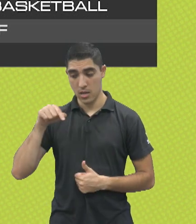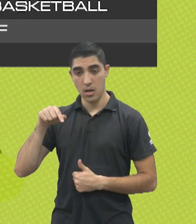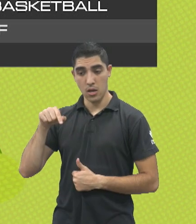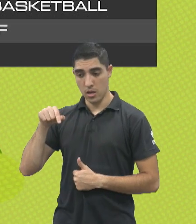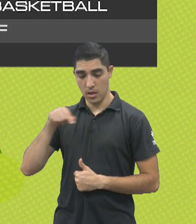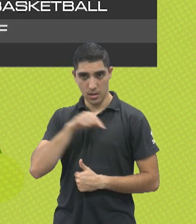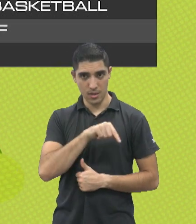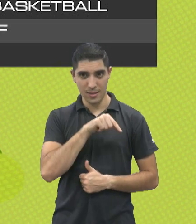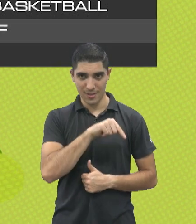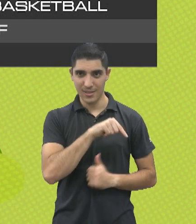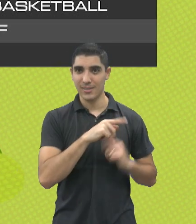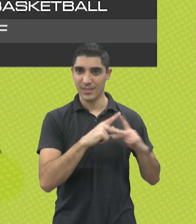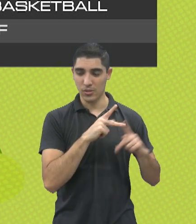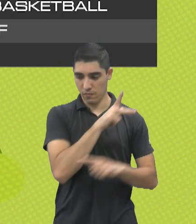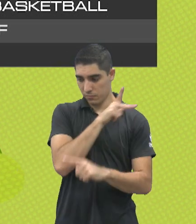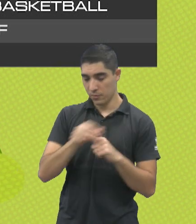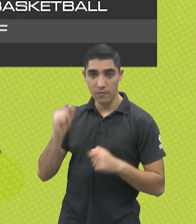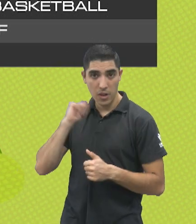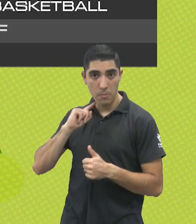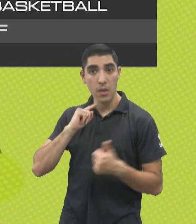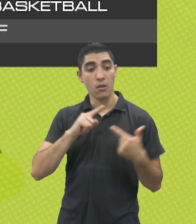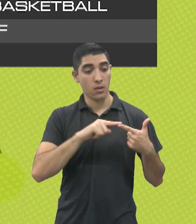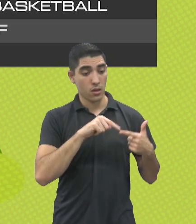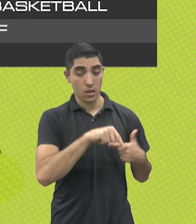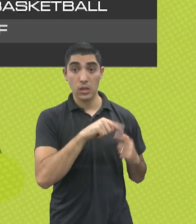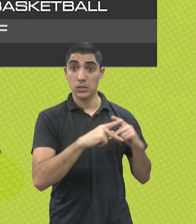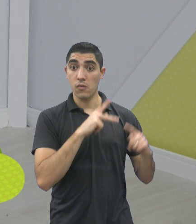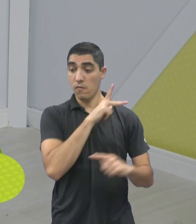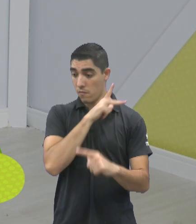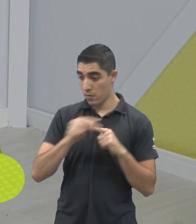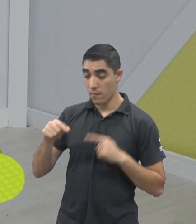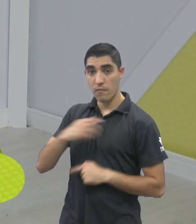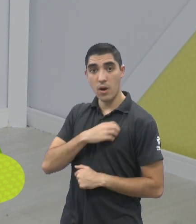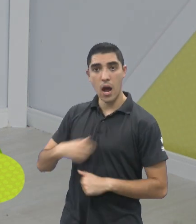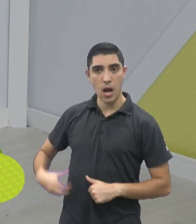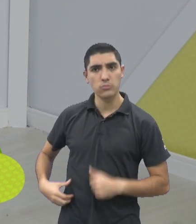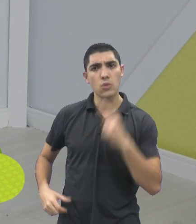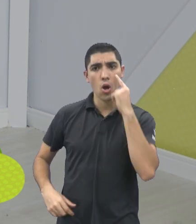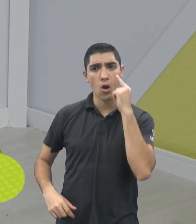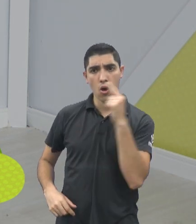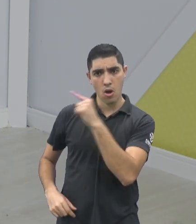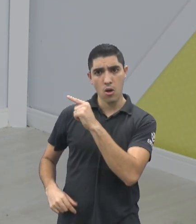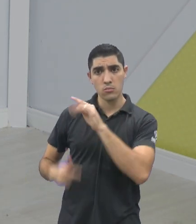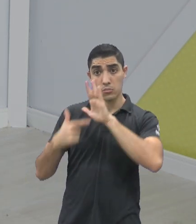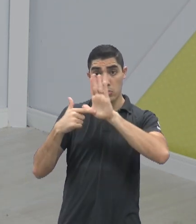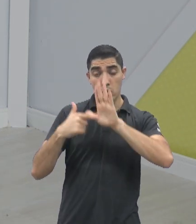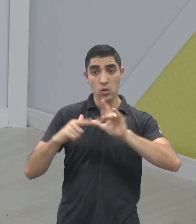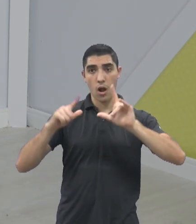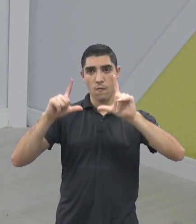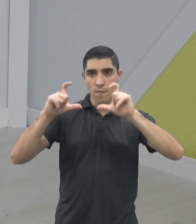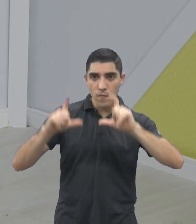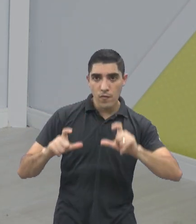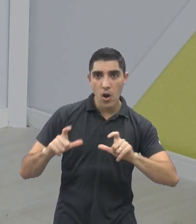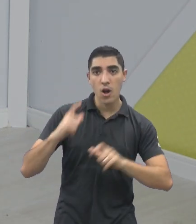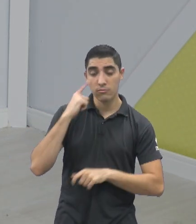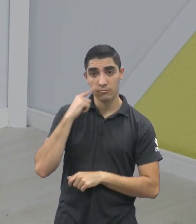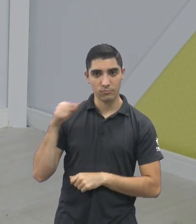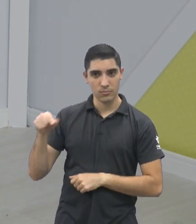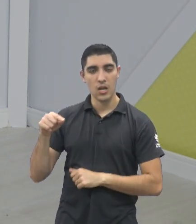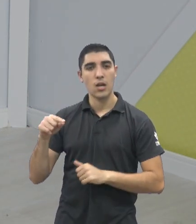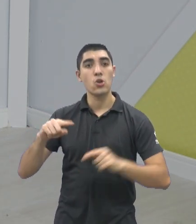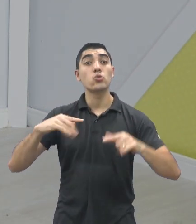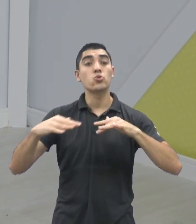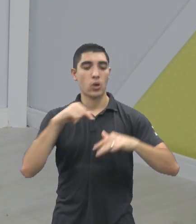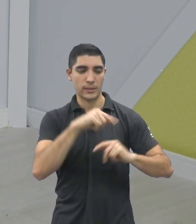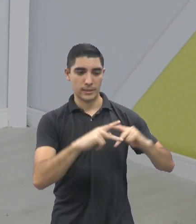casa e contra o Vasco da Gama. Contra o Flamengo, uma bela vitória. Coloca as imagens aí, Piteco, por gentileza, do jogo contra o Flamengo. Uma